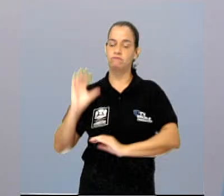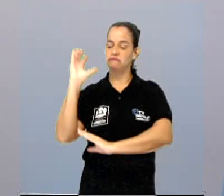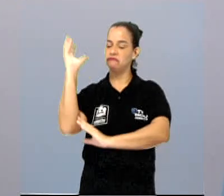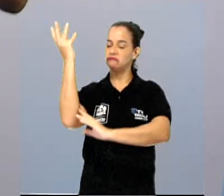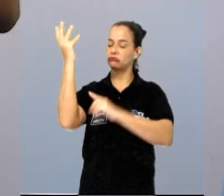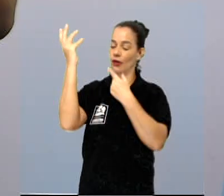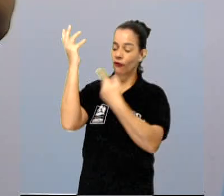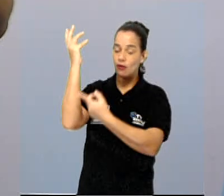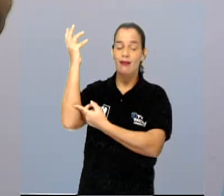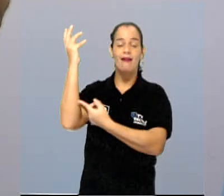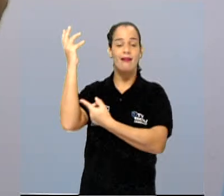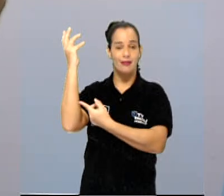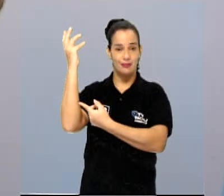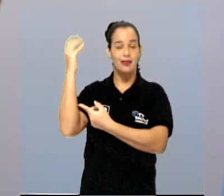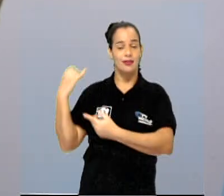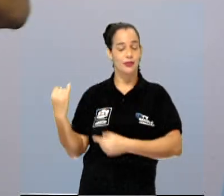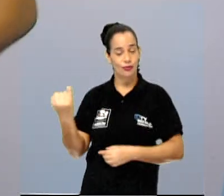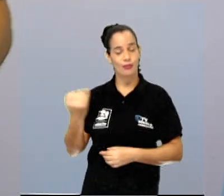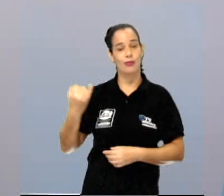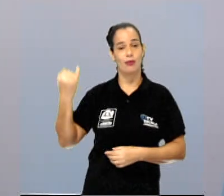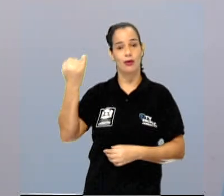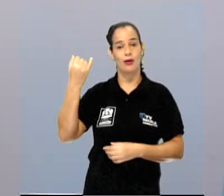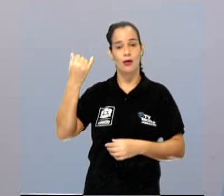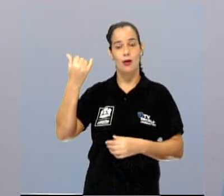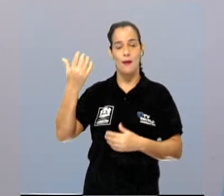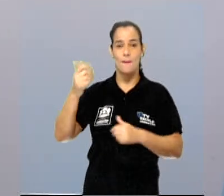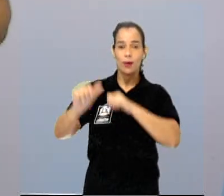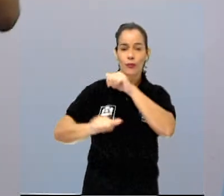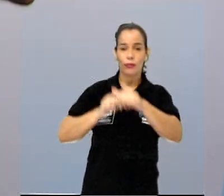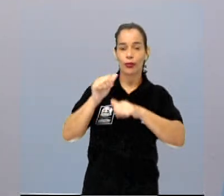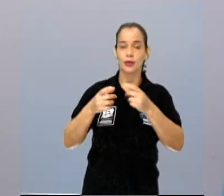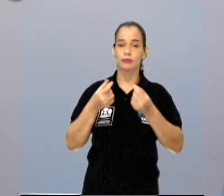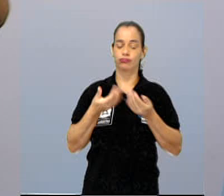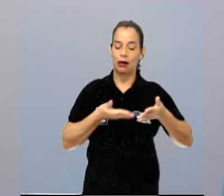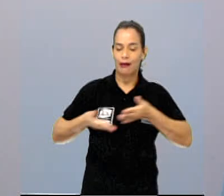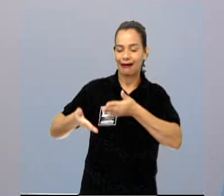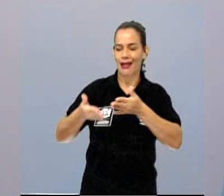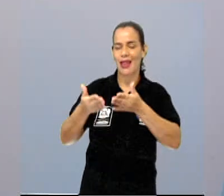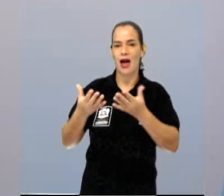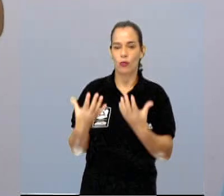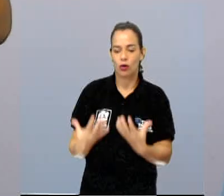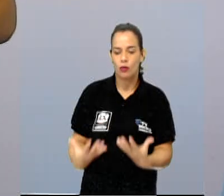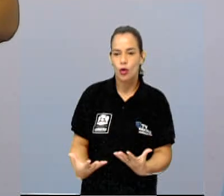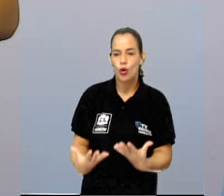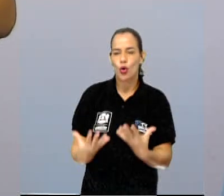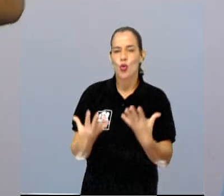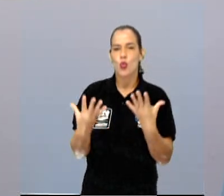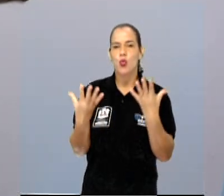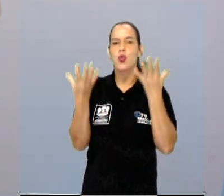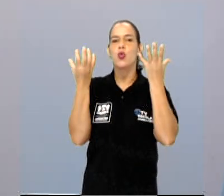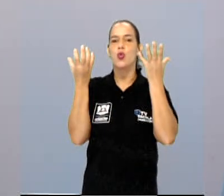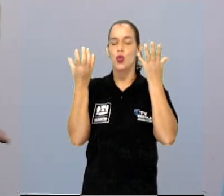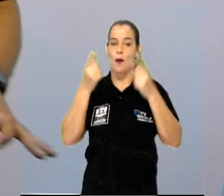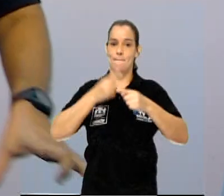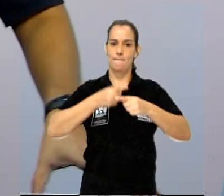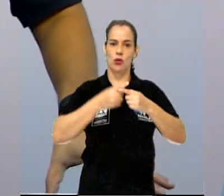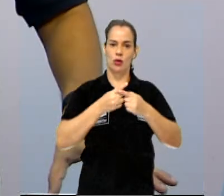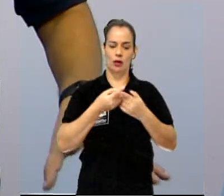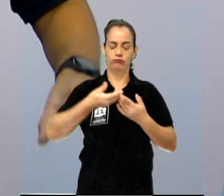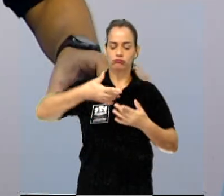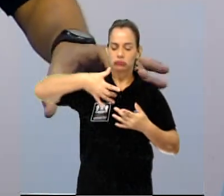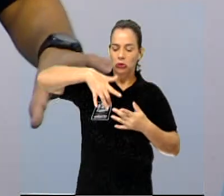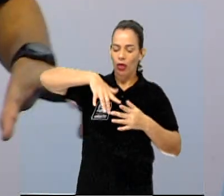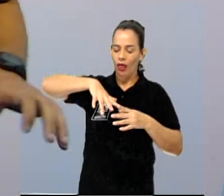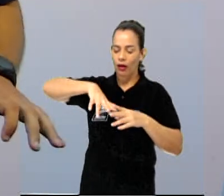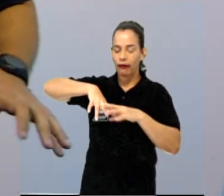são fundamentais para a renovação dos aquíferos, aquela água subterrânea. Isso porque as raízes das